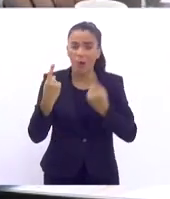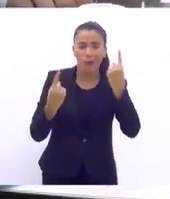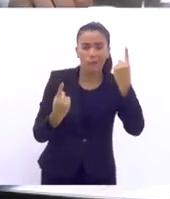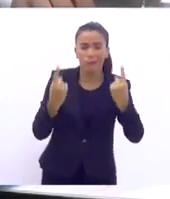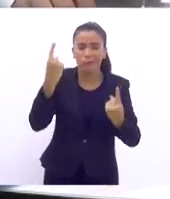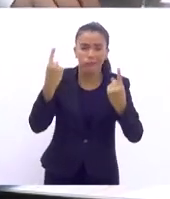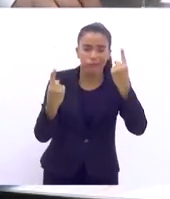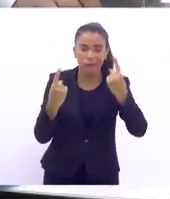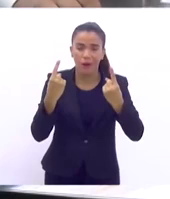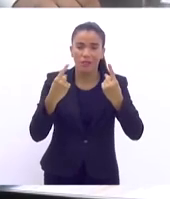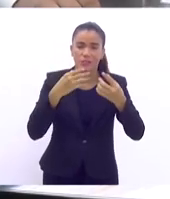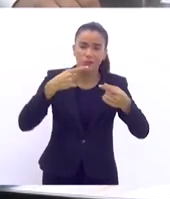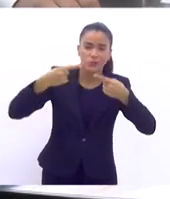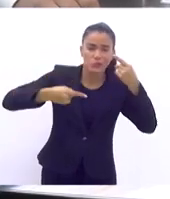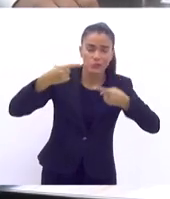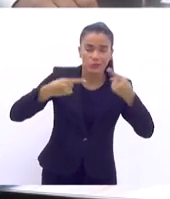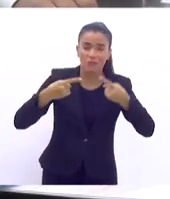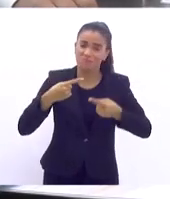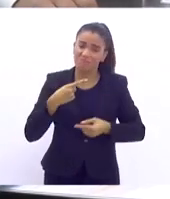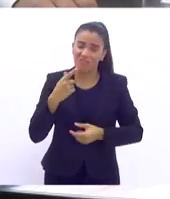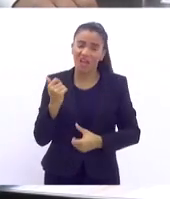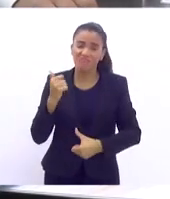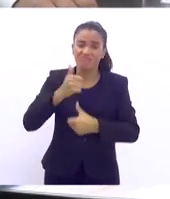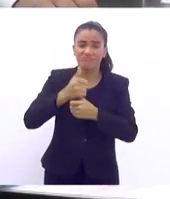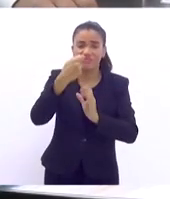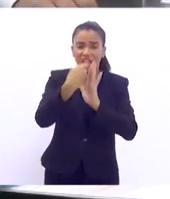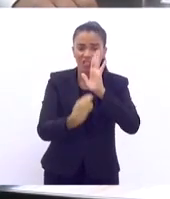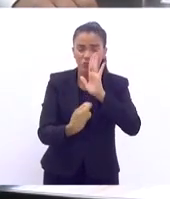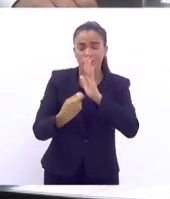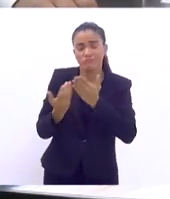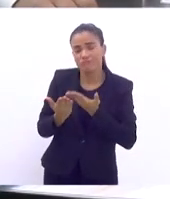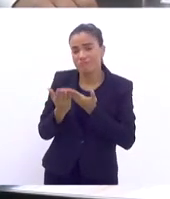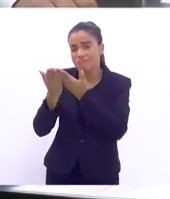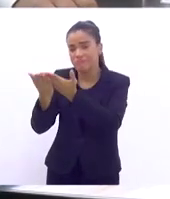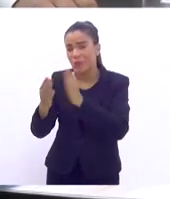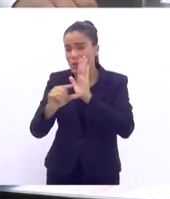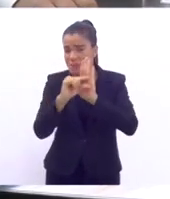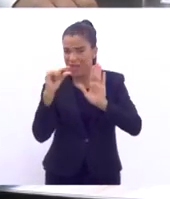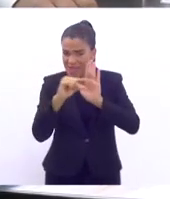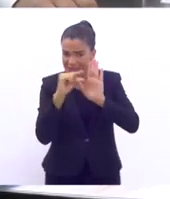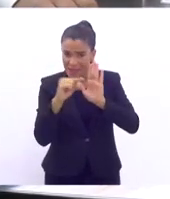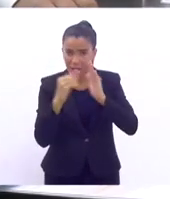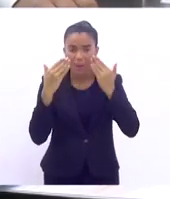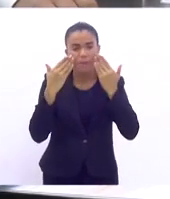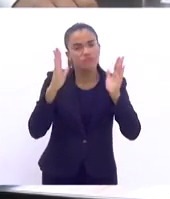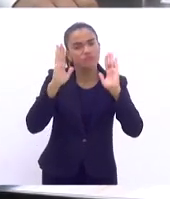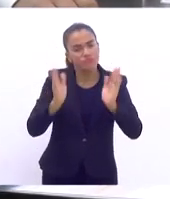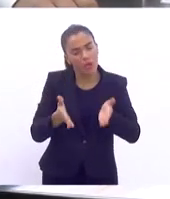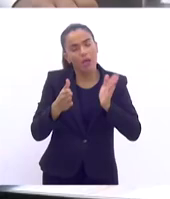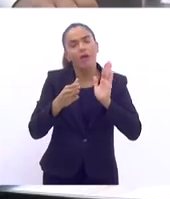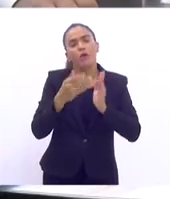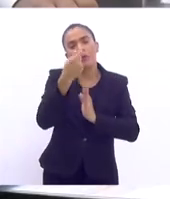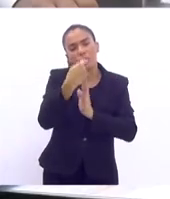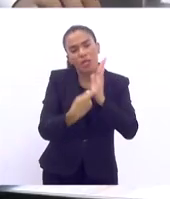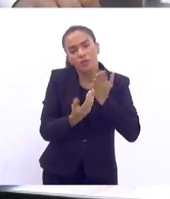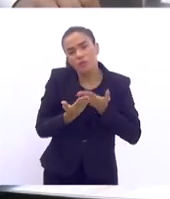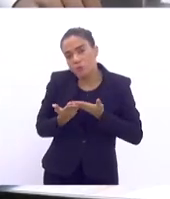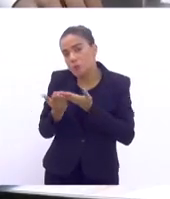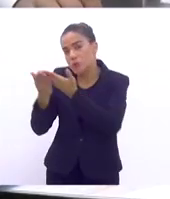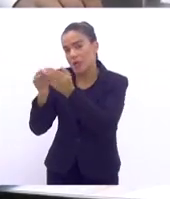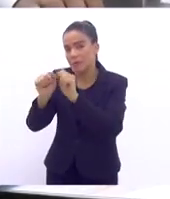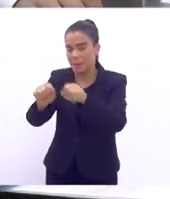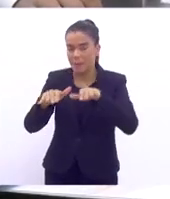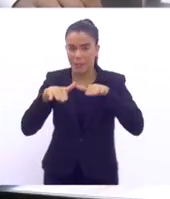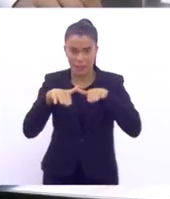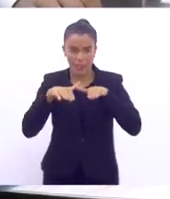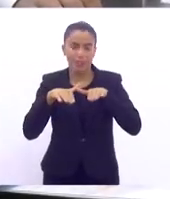encaminhar um substitutivo através do de uma submendas emendas já apresentadas E aí o texto já vai para plenário